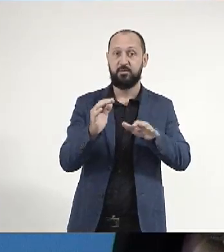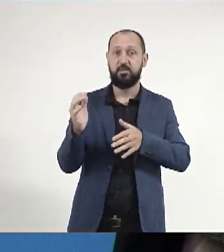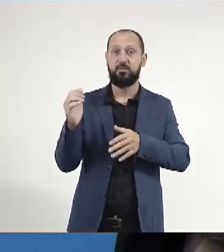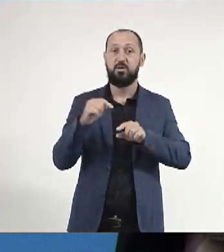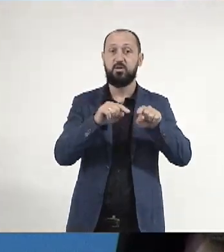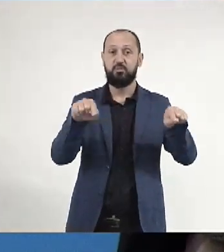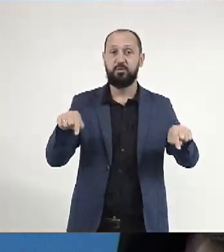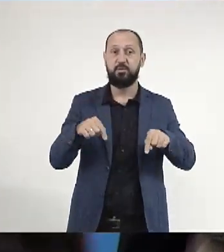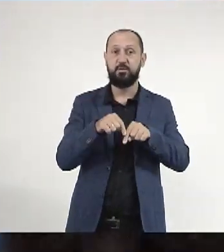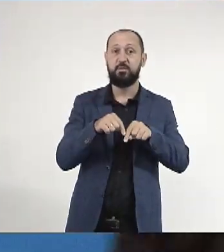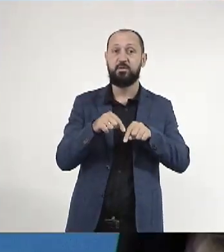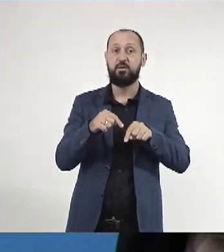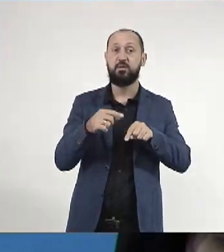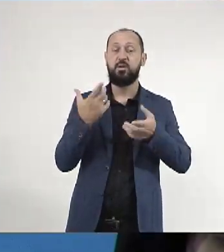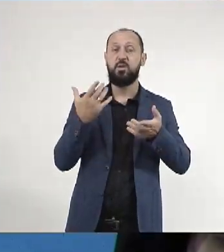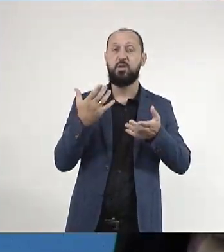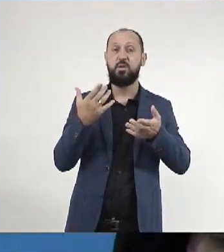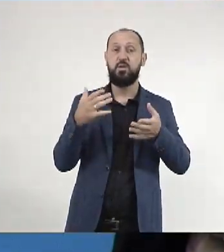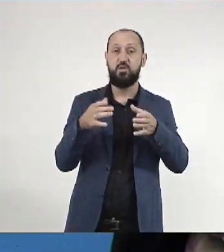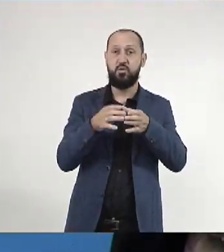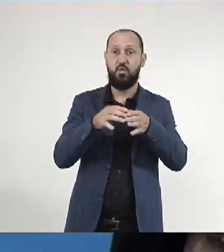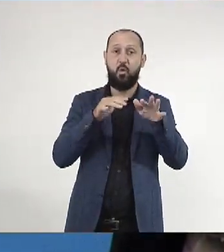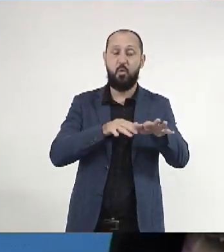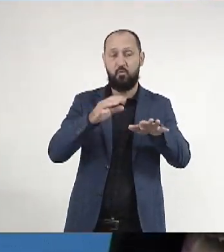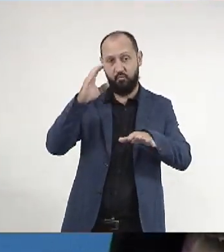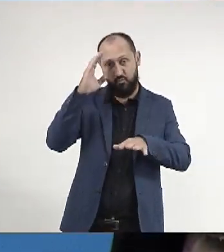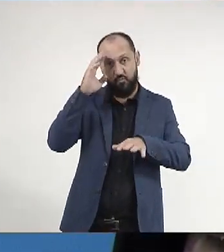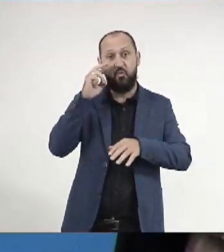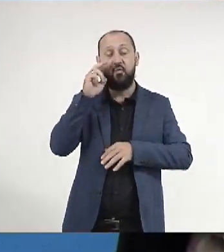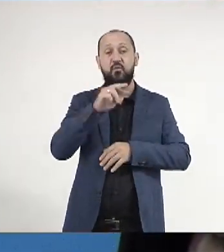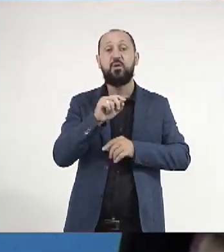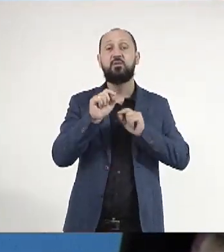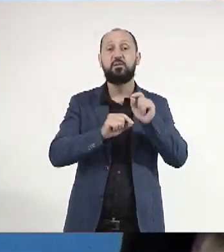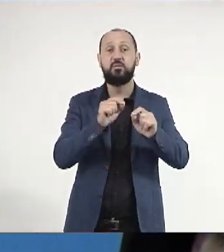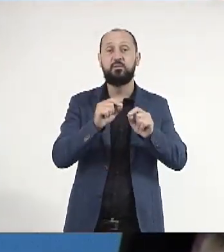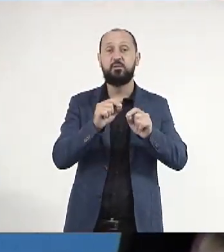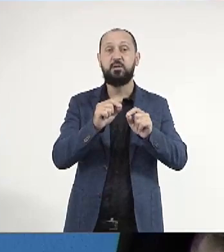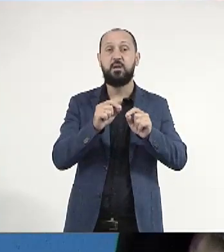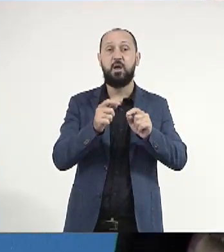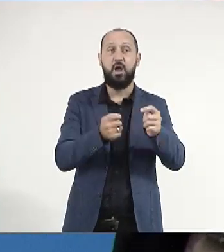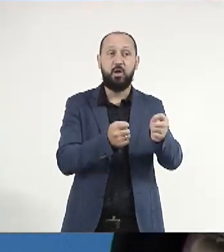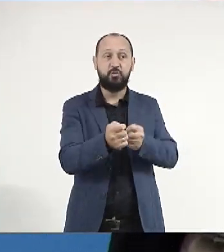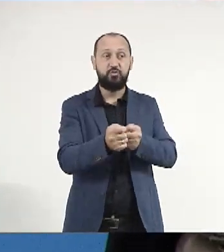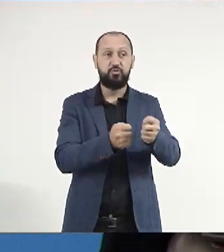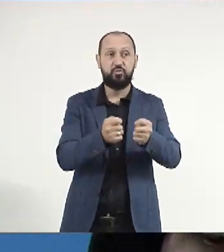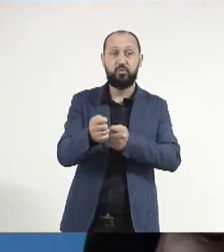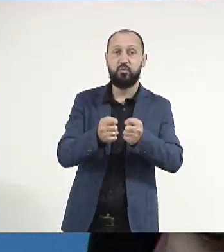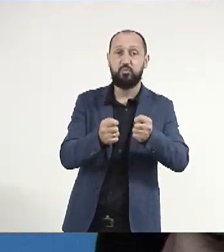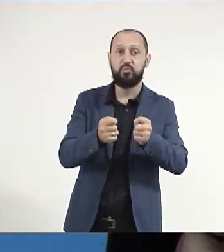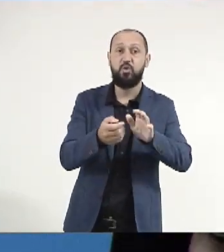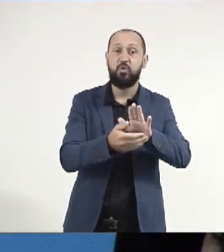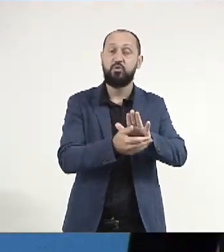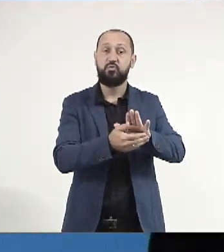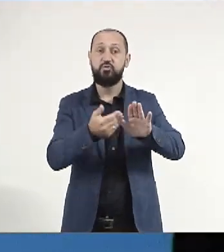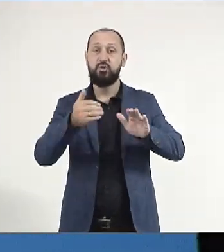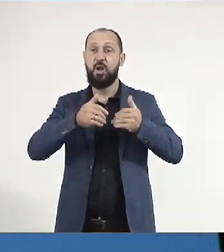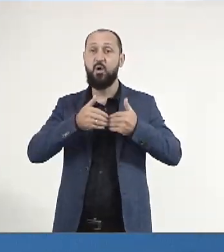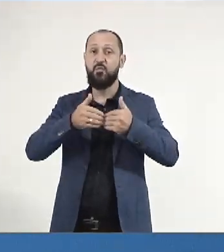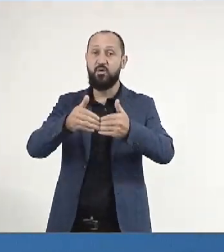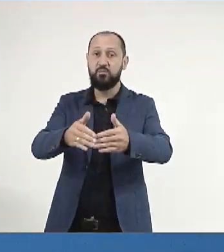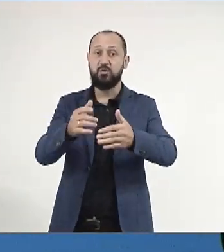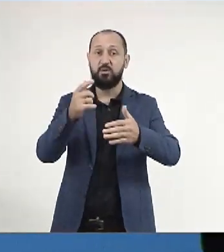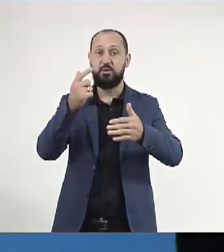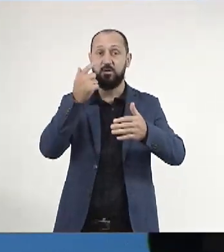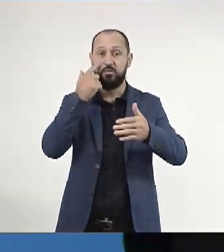sua propriedade, e a Força Nacional, vendo essa situação, ao invés de conter a invasão e retirar o invasor, que